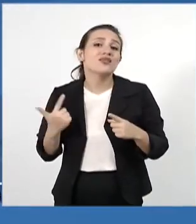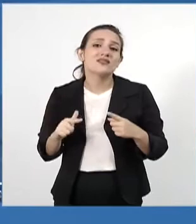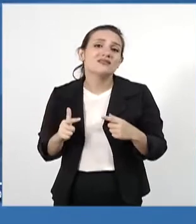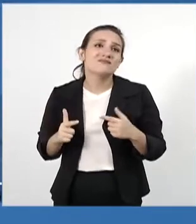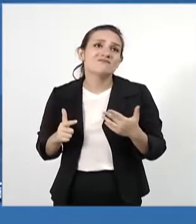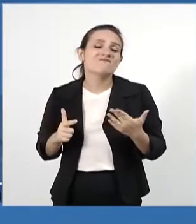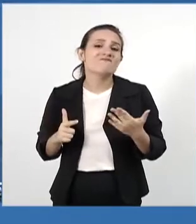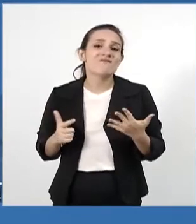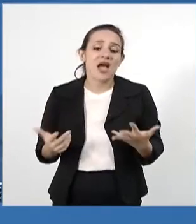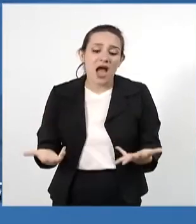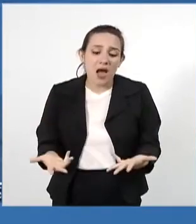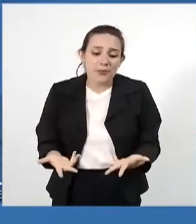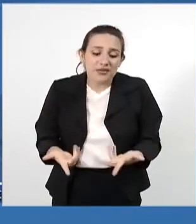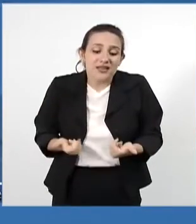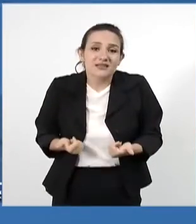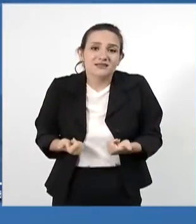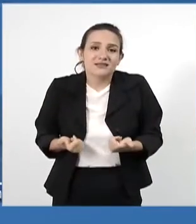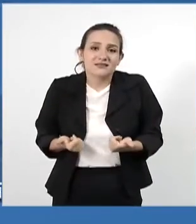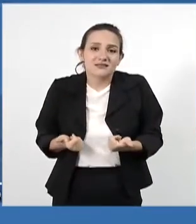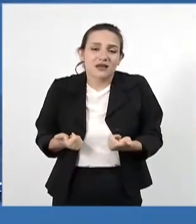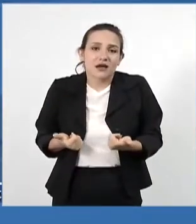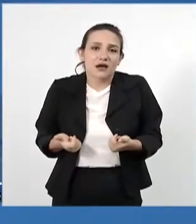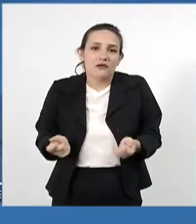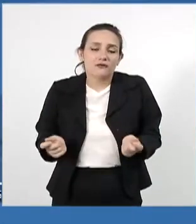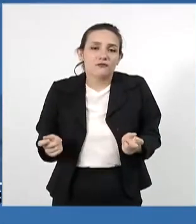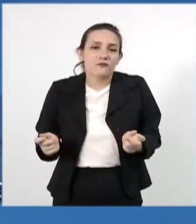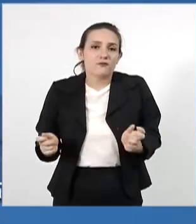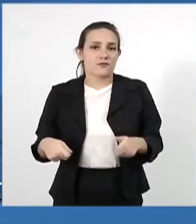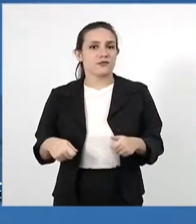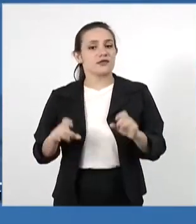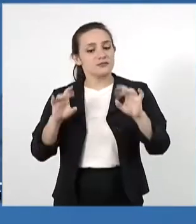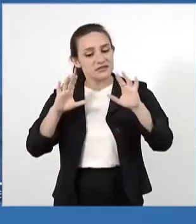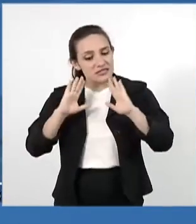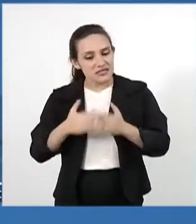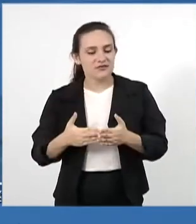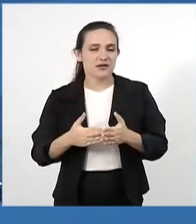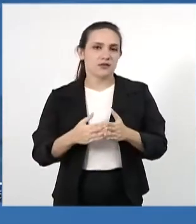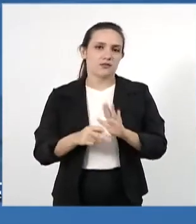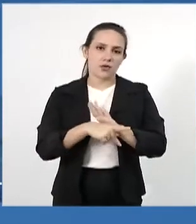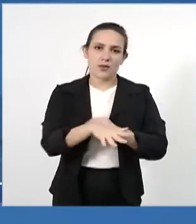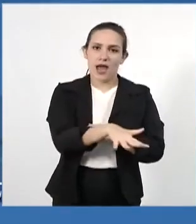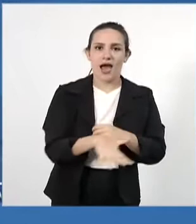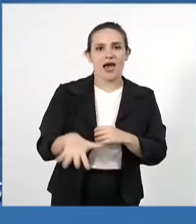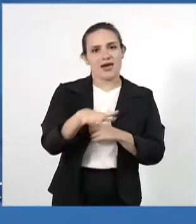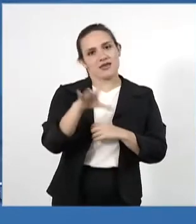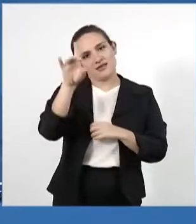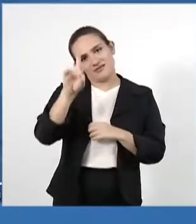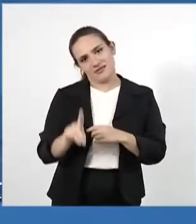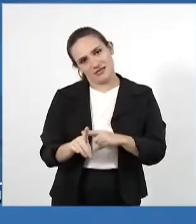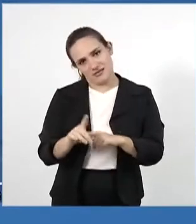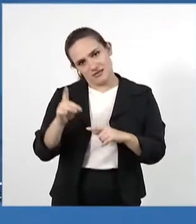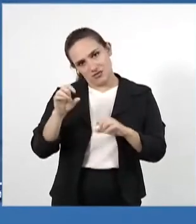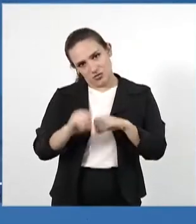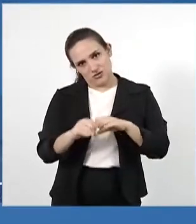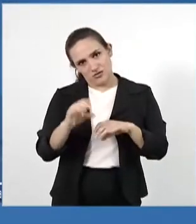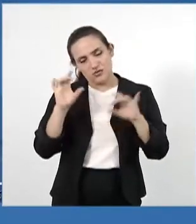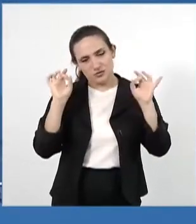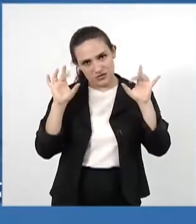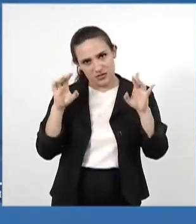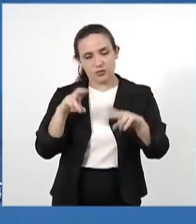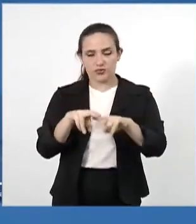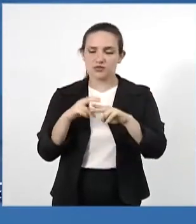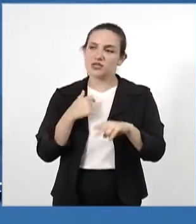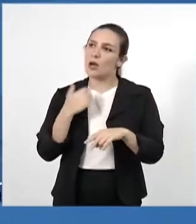a habilitação específica para atuar na educação especial. Então, nós solicitamos à Secretaria